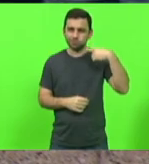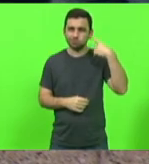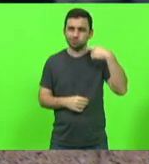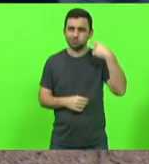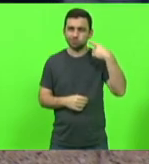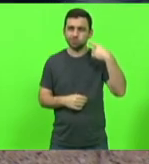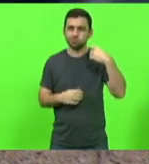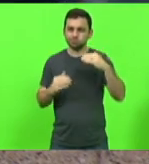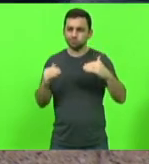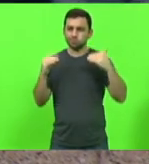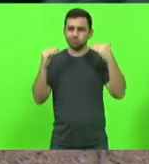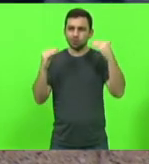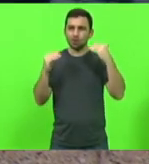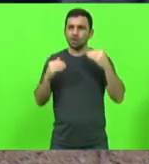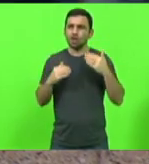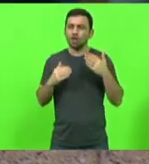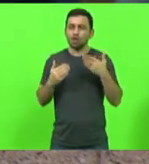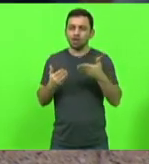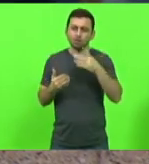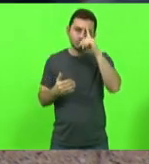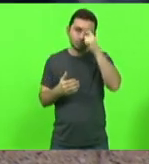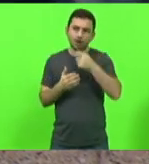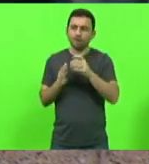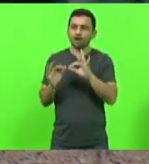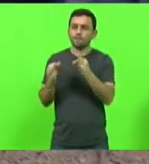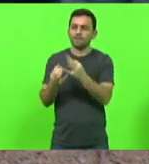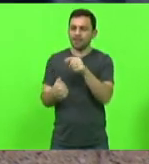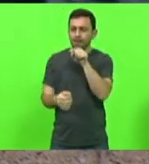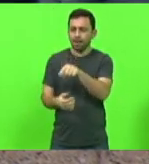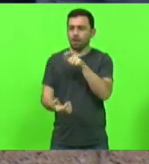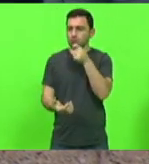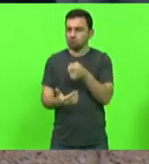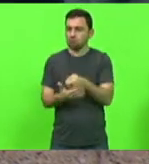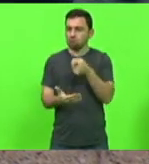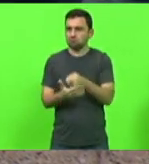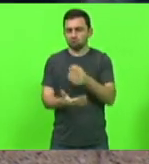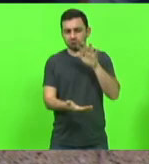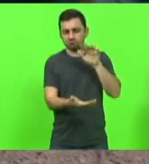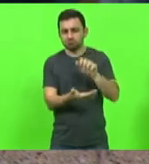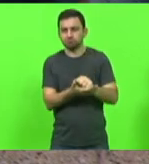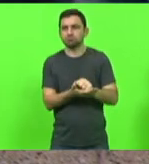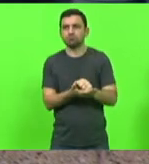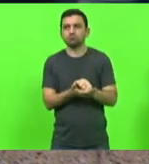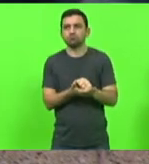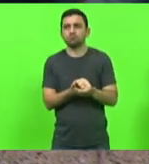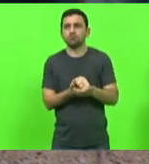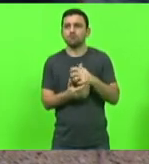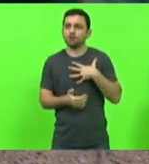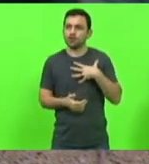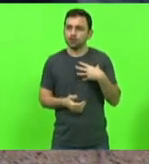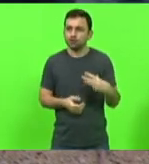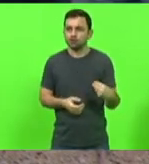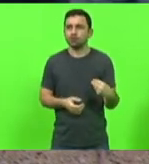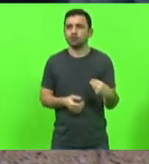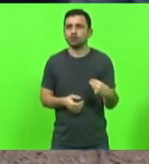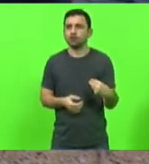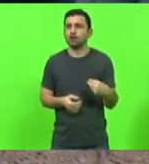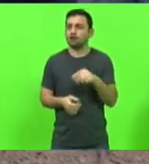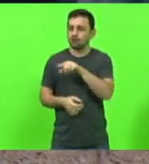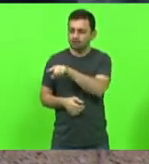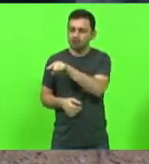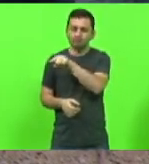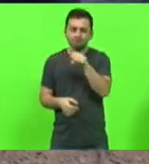foi de que a família é obrigada a registrar o filho, matricular o filho e fazer com que ele